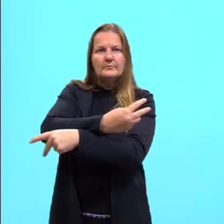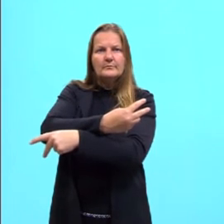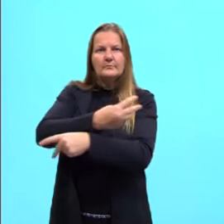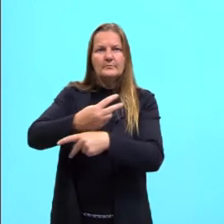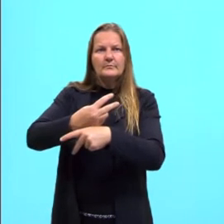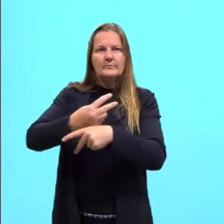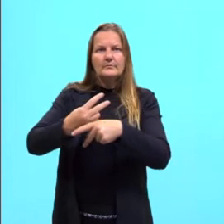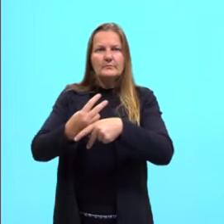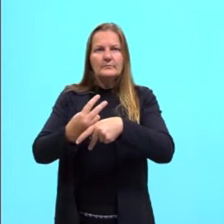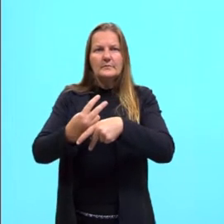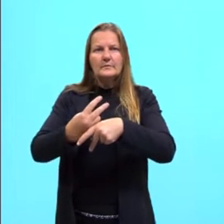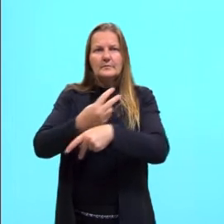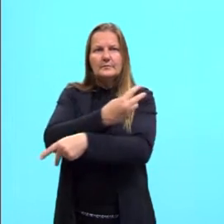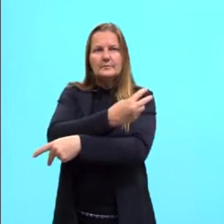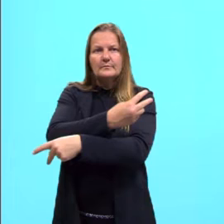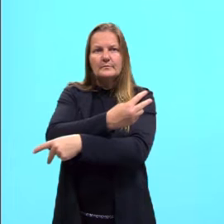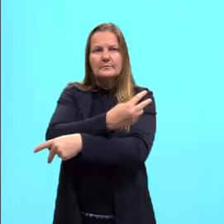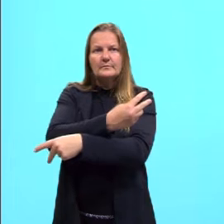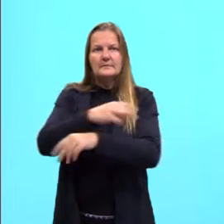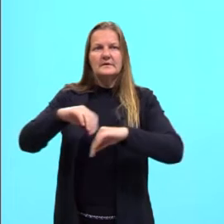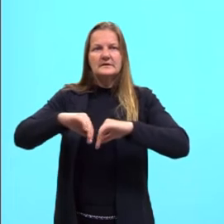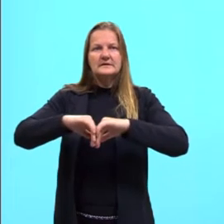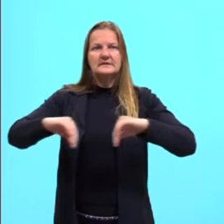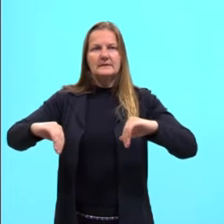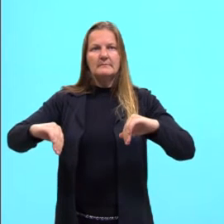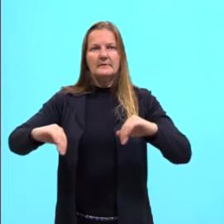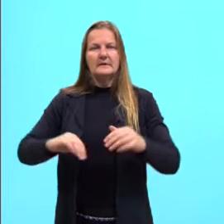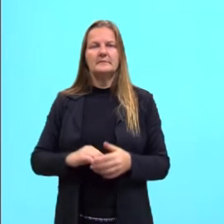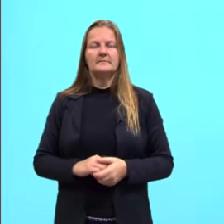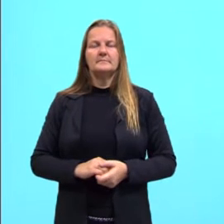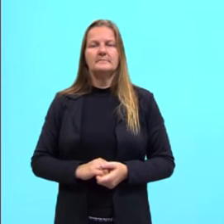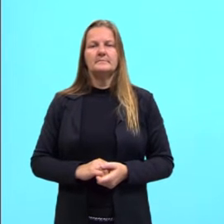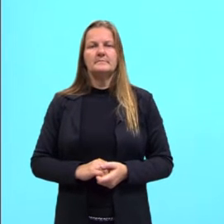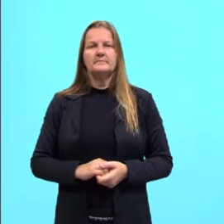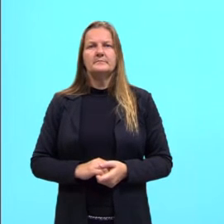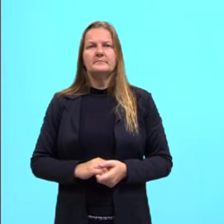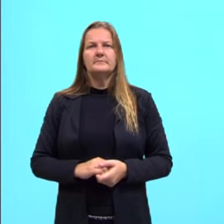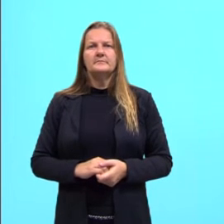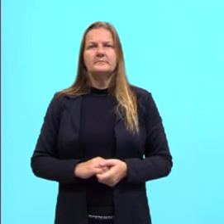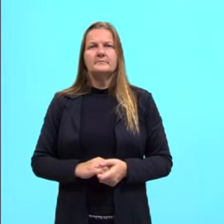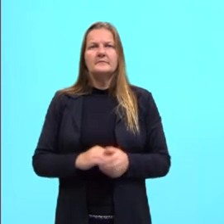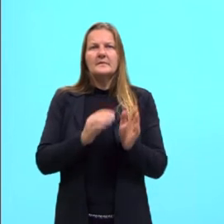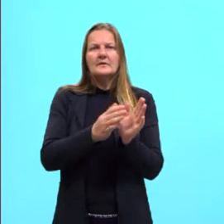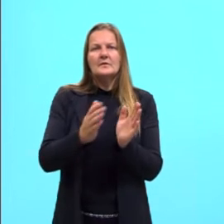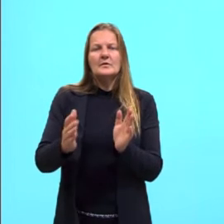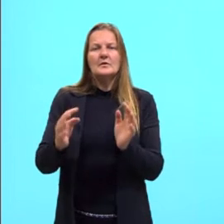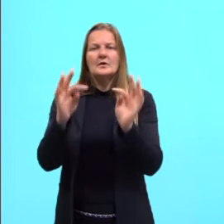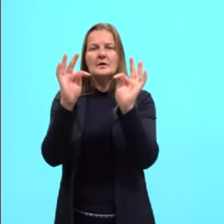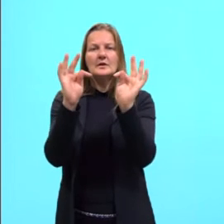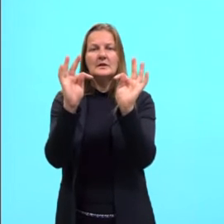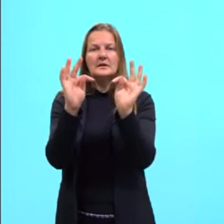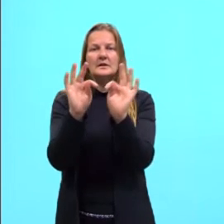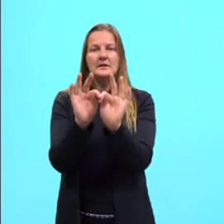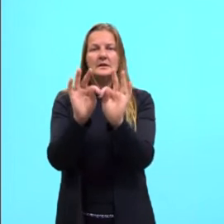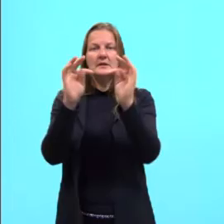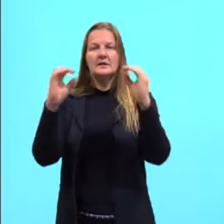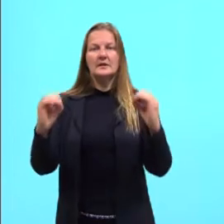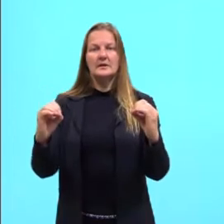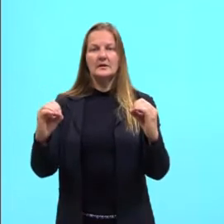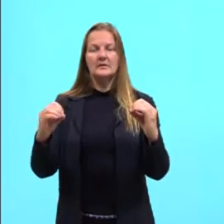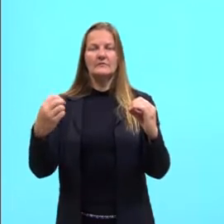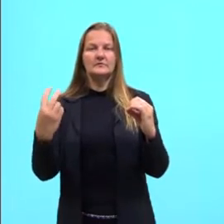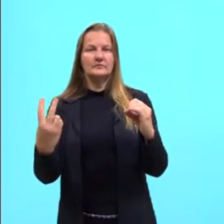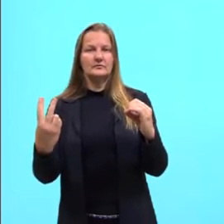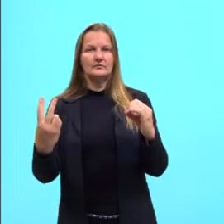terminando o trabalho de separação e na verdade quem termina o trabalho é o teu né na telofase